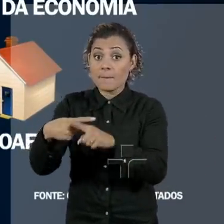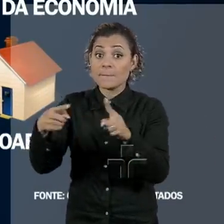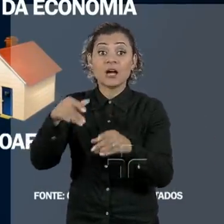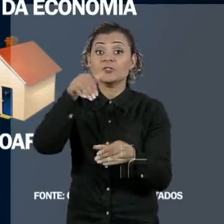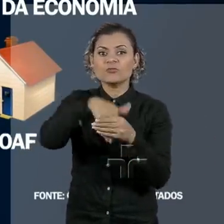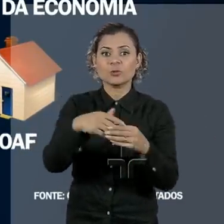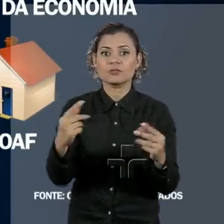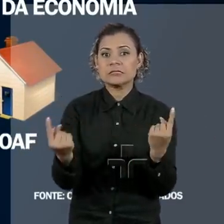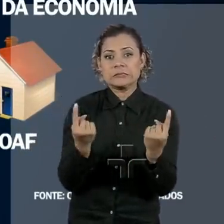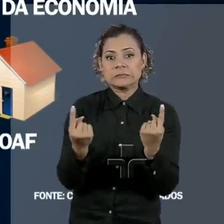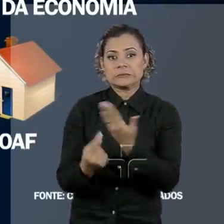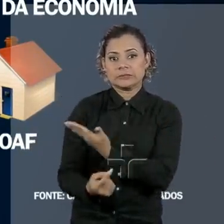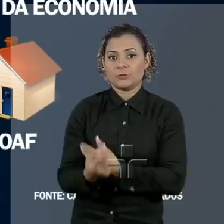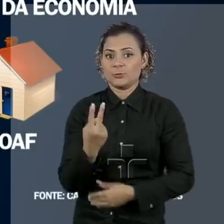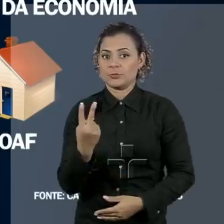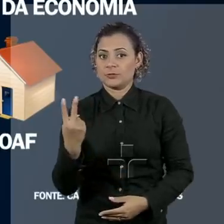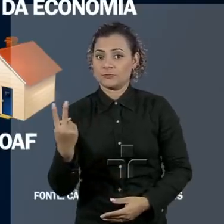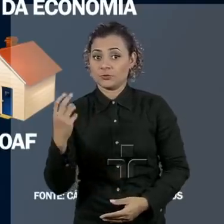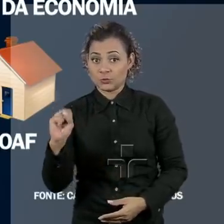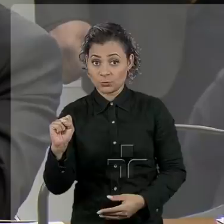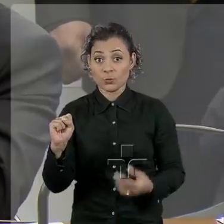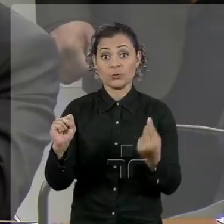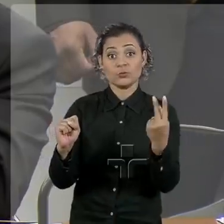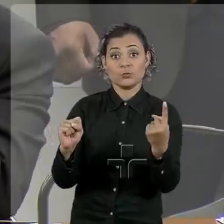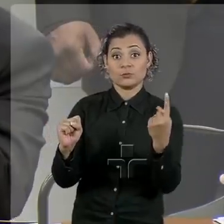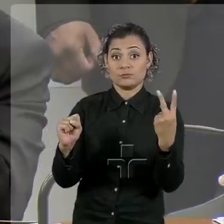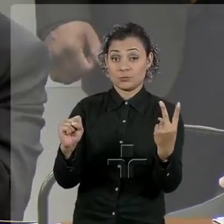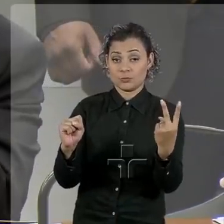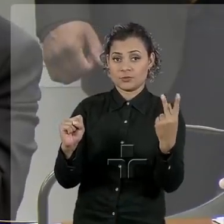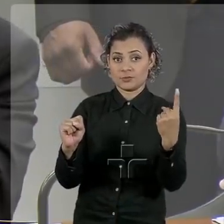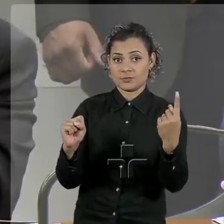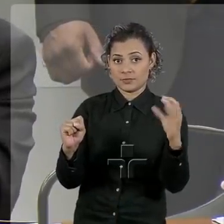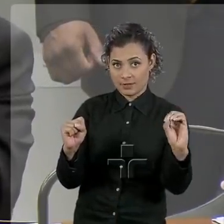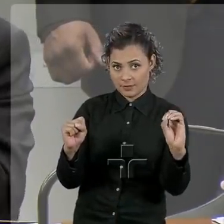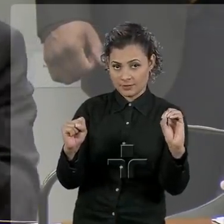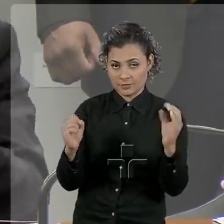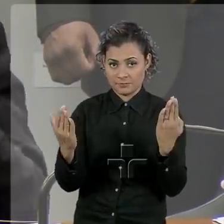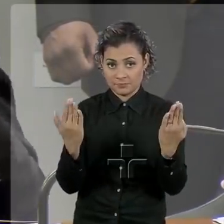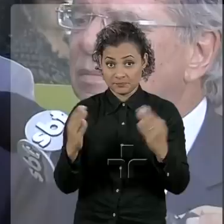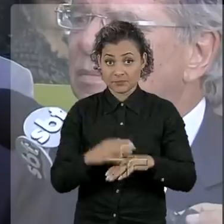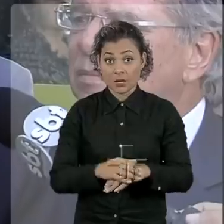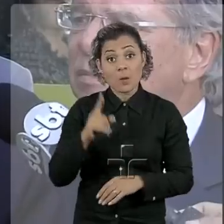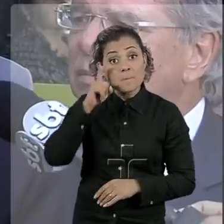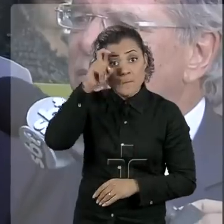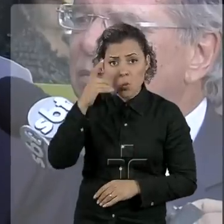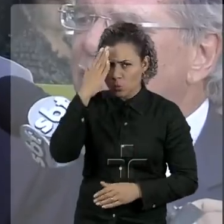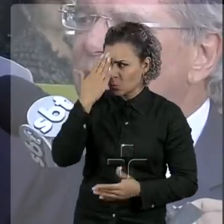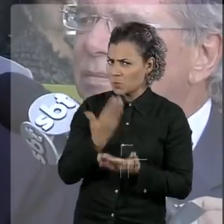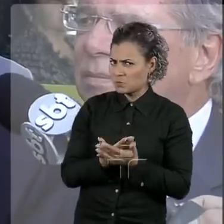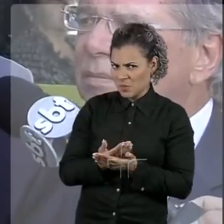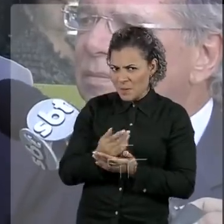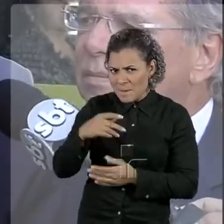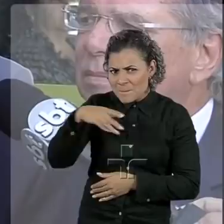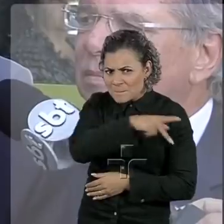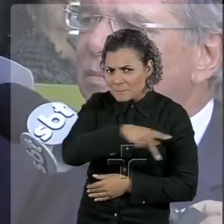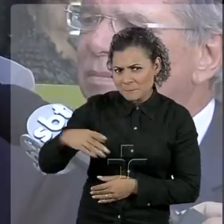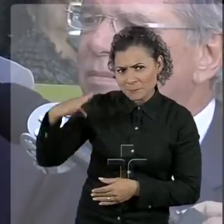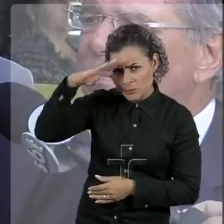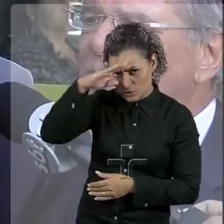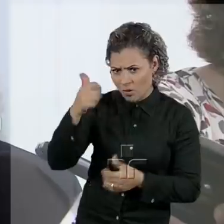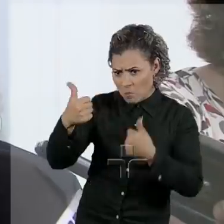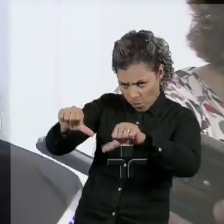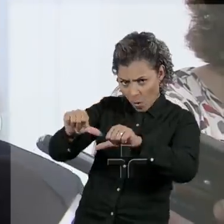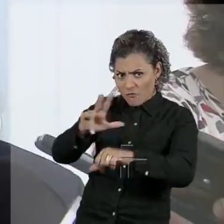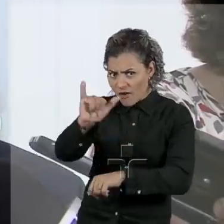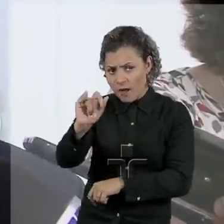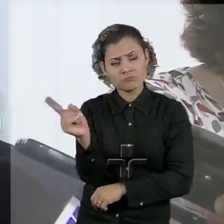foi 228 a 210. O ministro Sérgio Moro não acredita que o presidente Jair Bolsonaro vete a